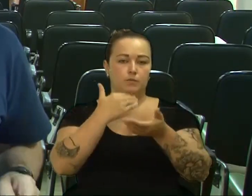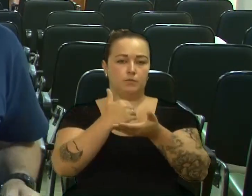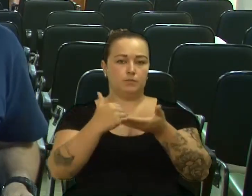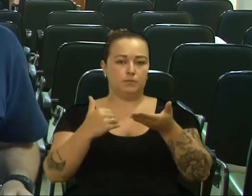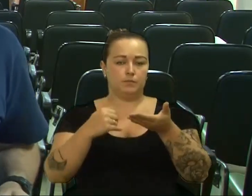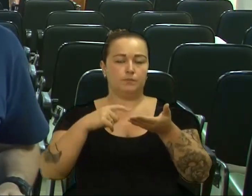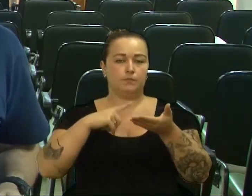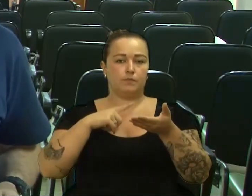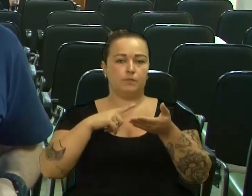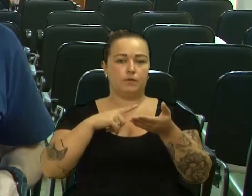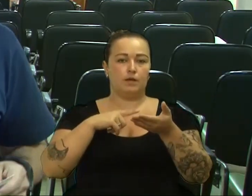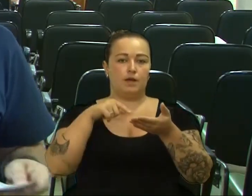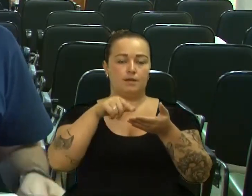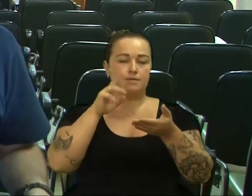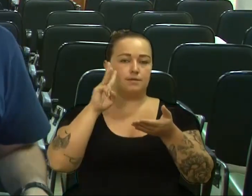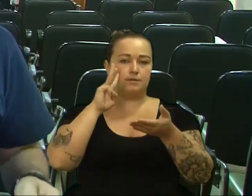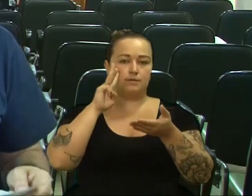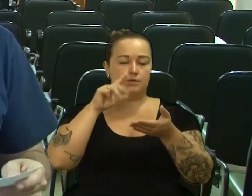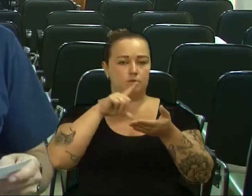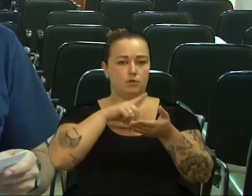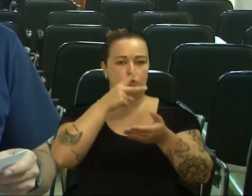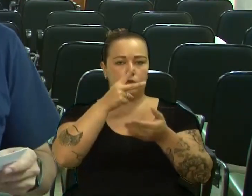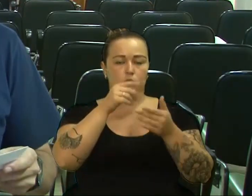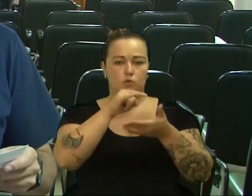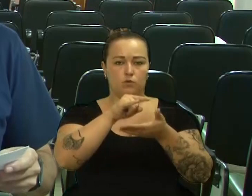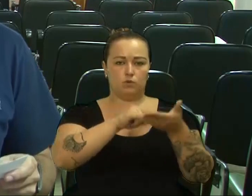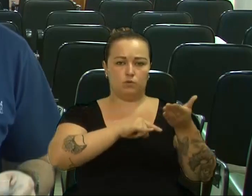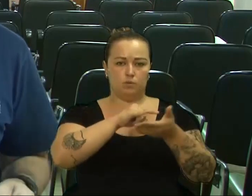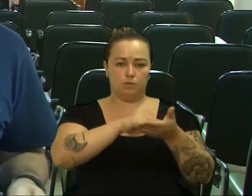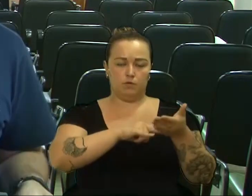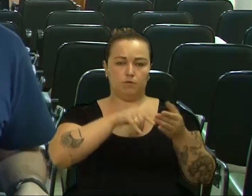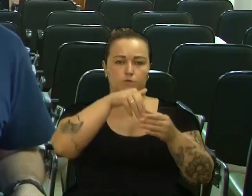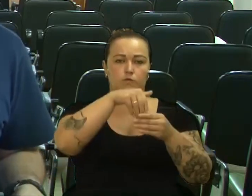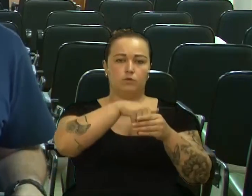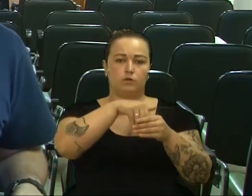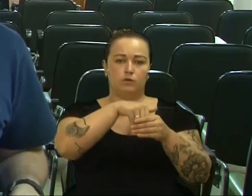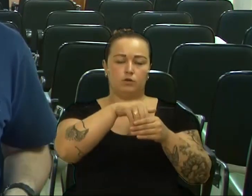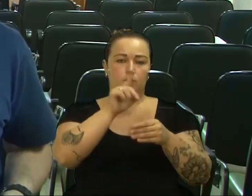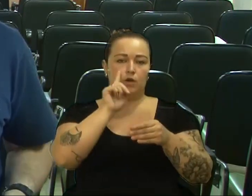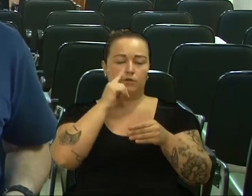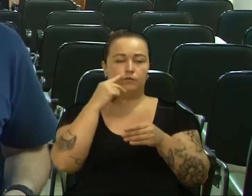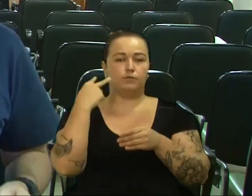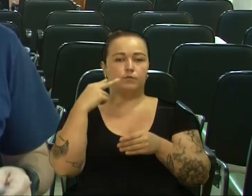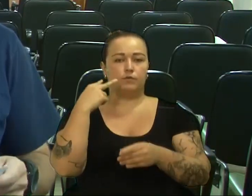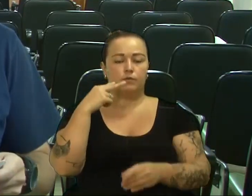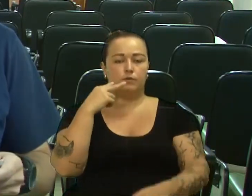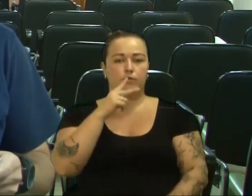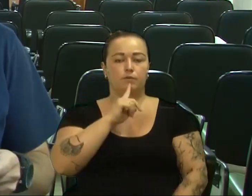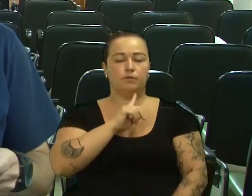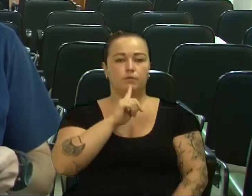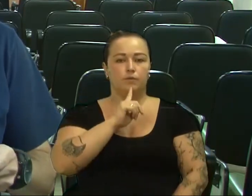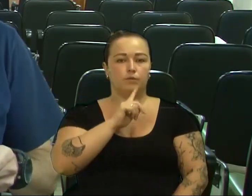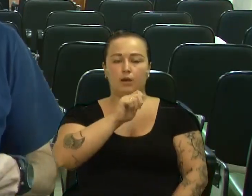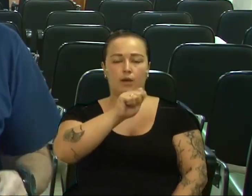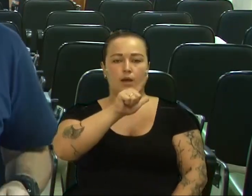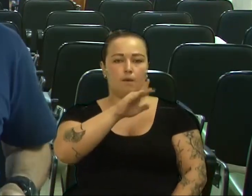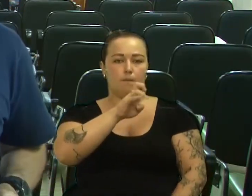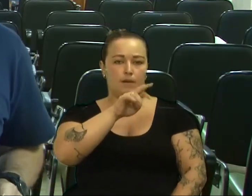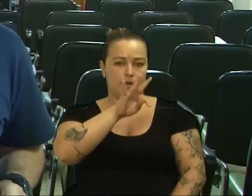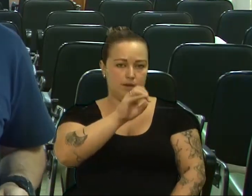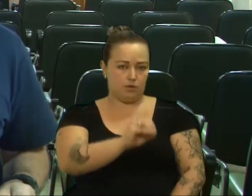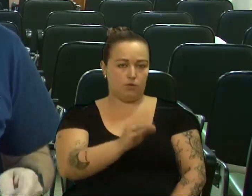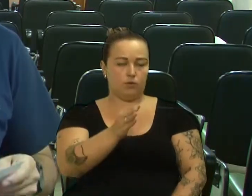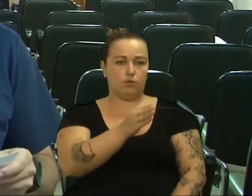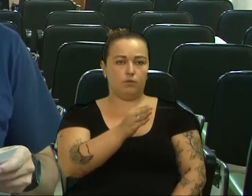representativa desta terça, tivemos 2 requerimentos. Tivemos em votação o requerimento de autoria do vereador Alberto Meneguzzi, do PSB,